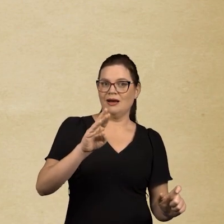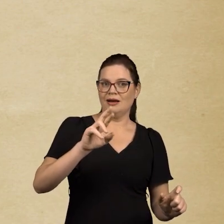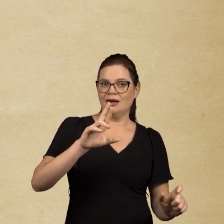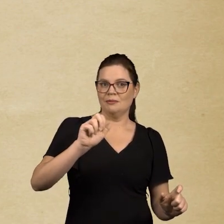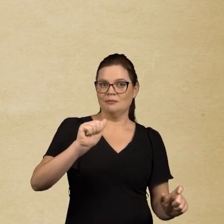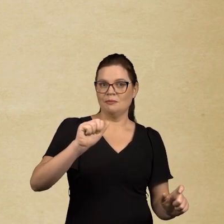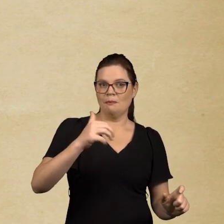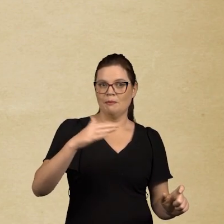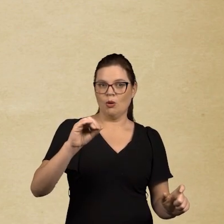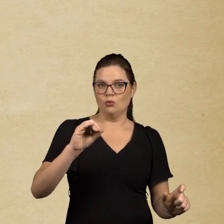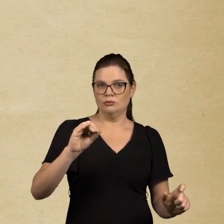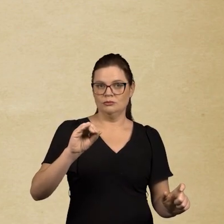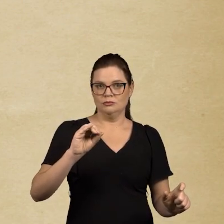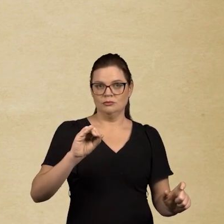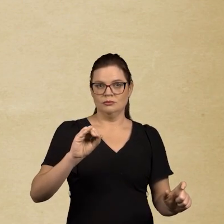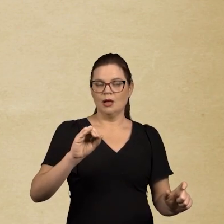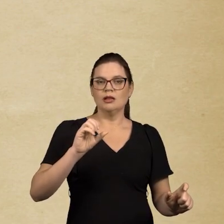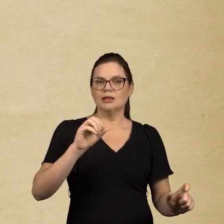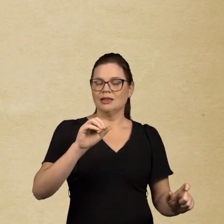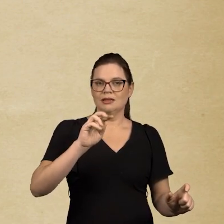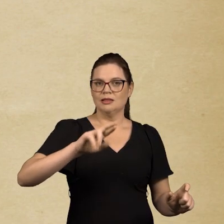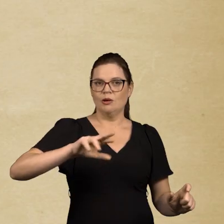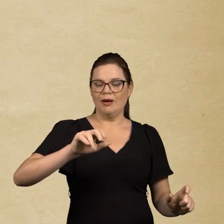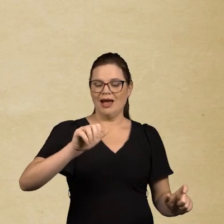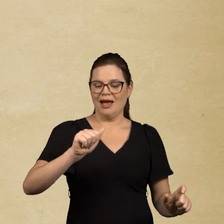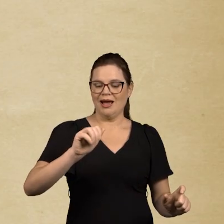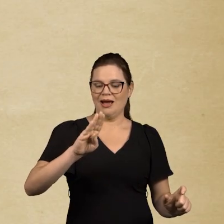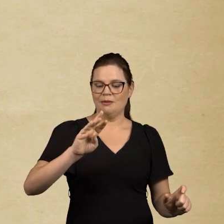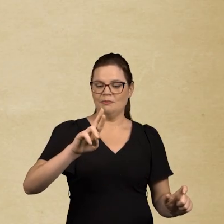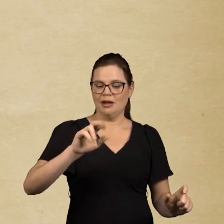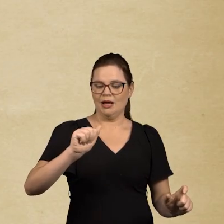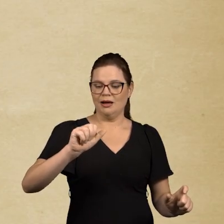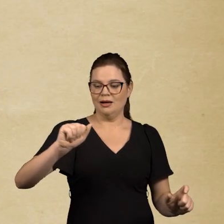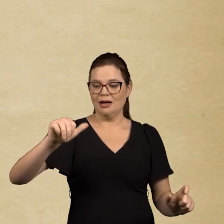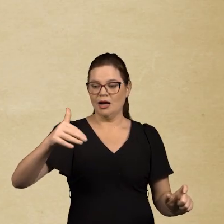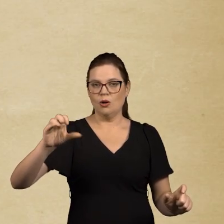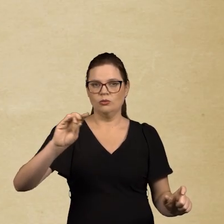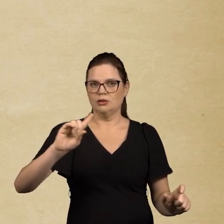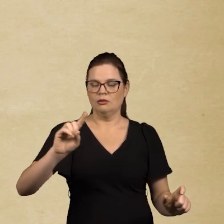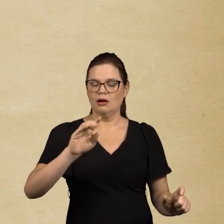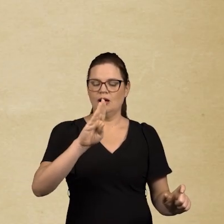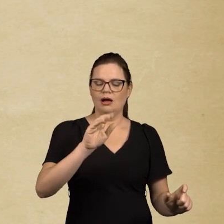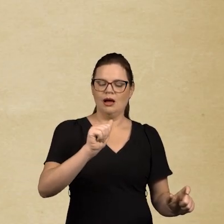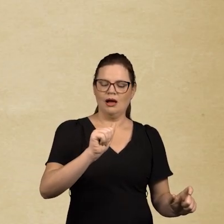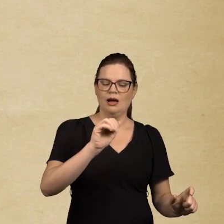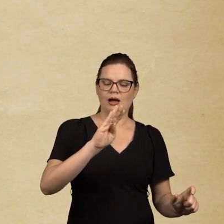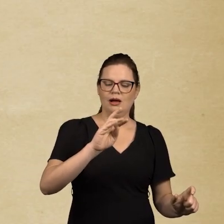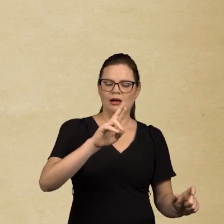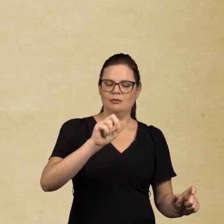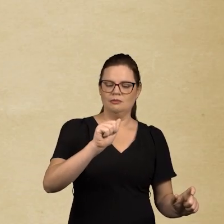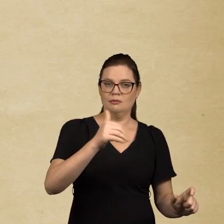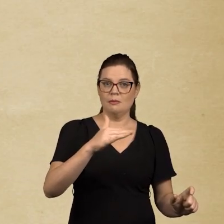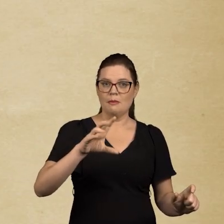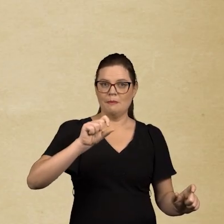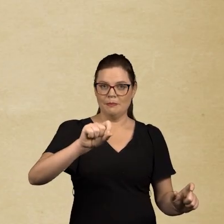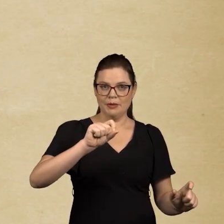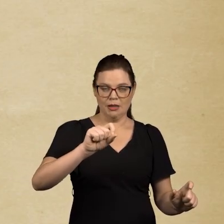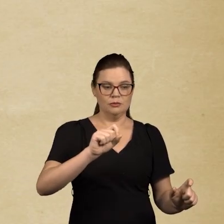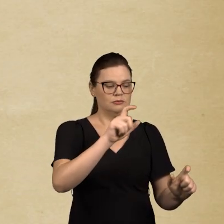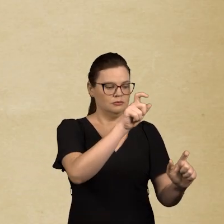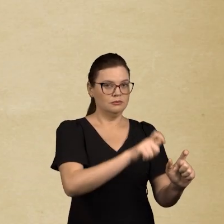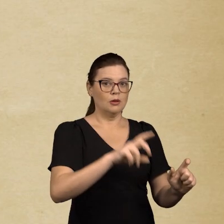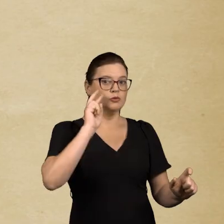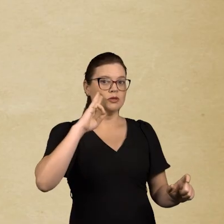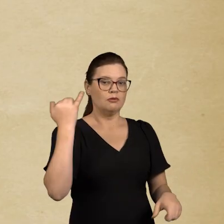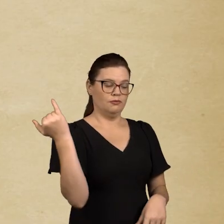né, no decorrer da construção desses altares. E disse: a tua descendência darei esta terra. E